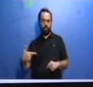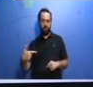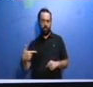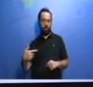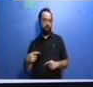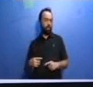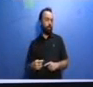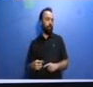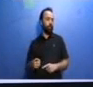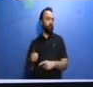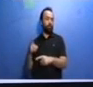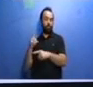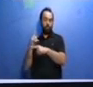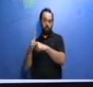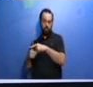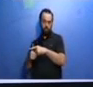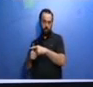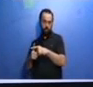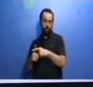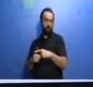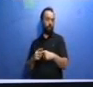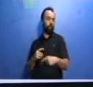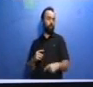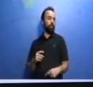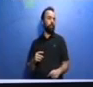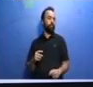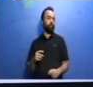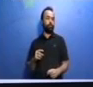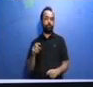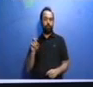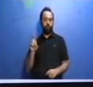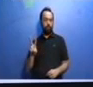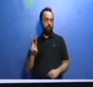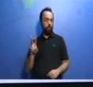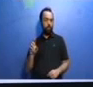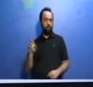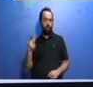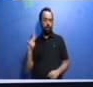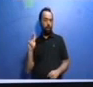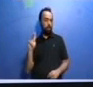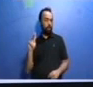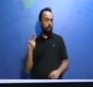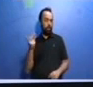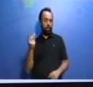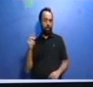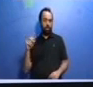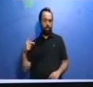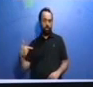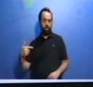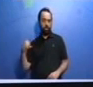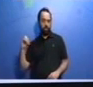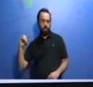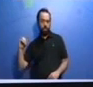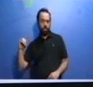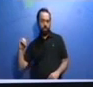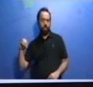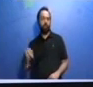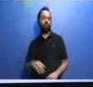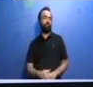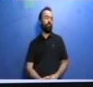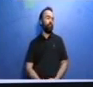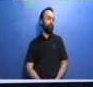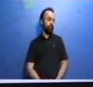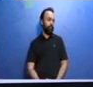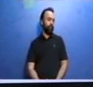carbônico está aqui, né, o carbono e 2 oxigênios, e 2 moléculas de água. Nós temos aqui a água,